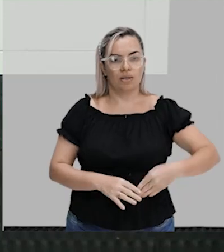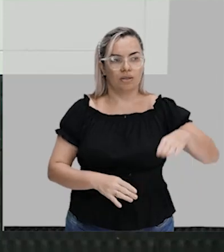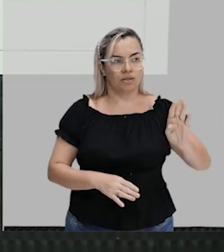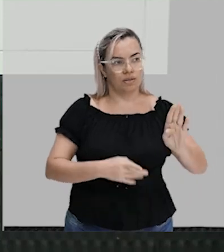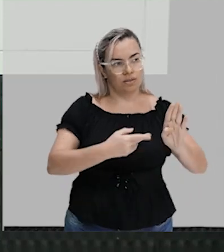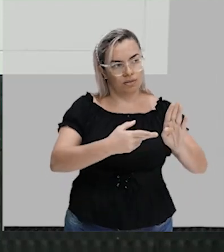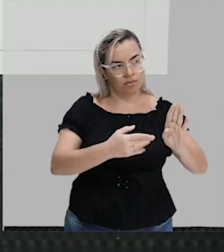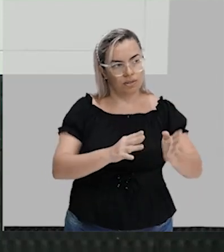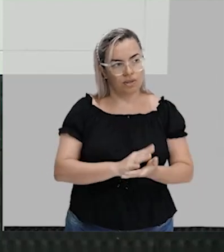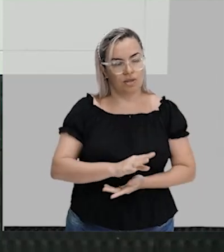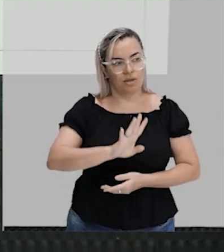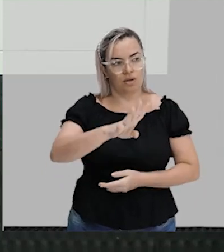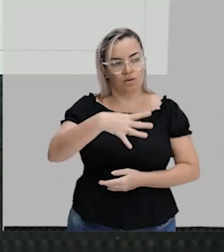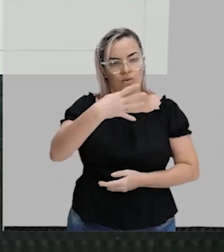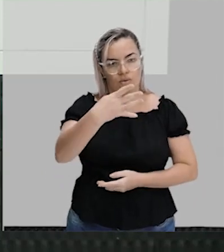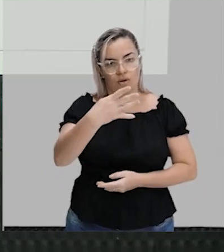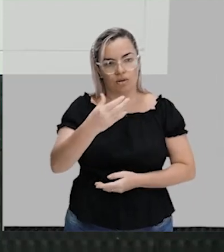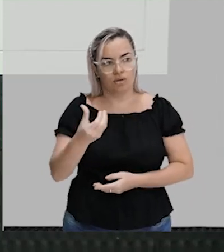y